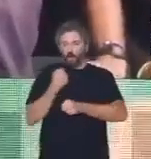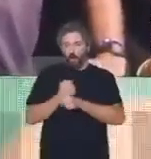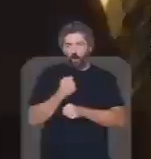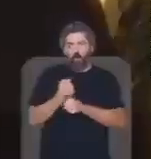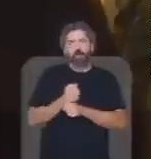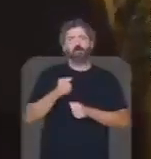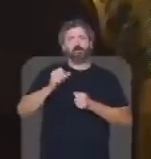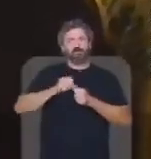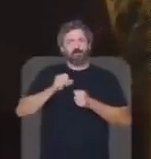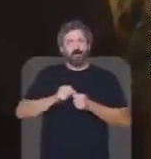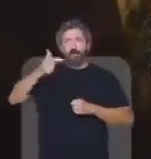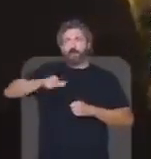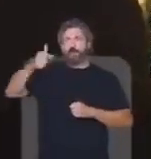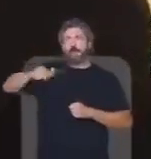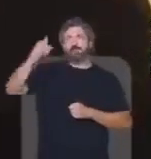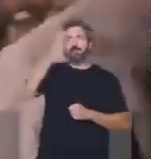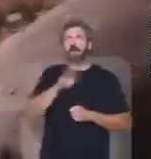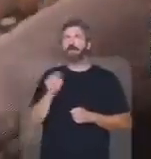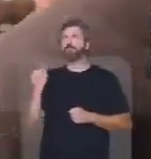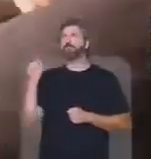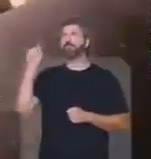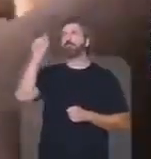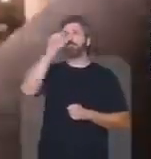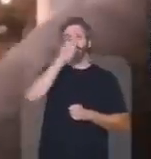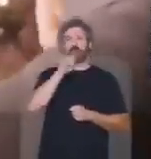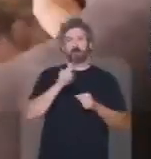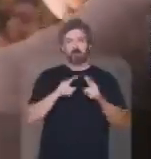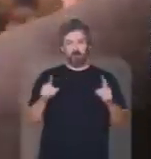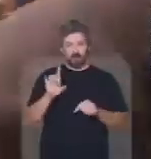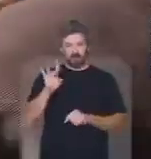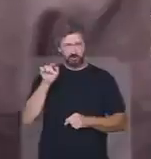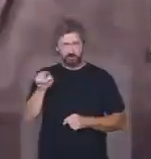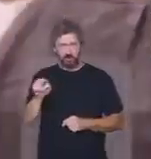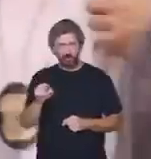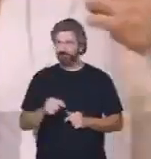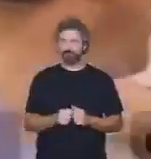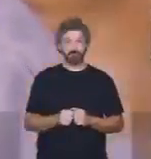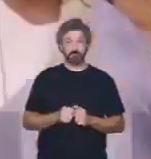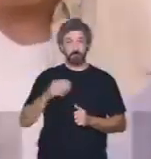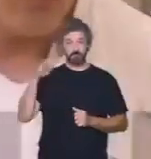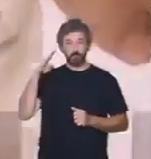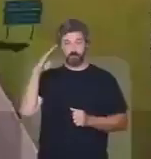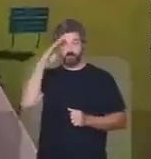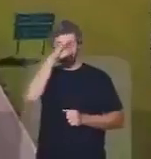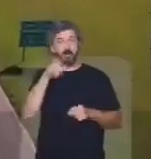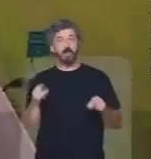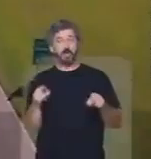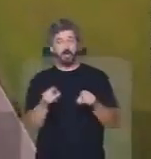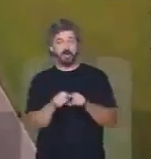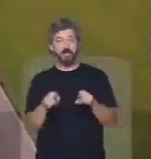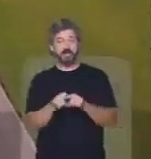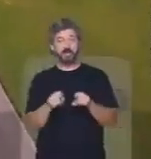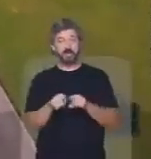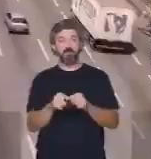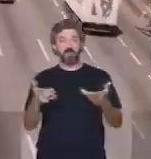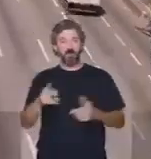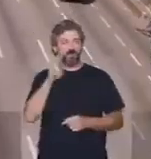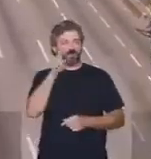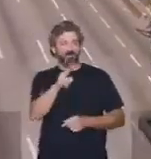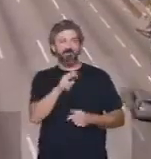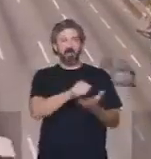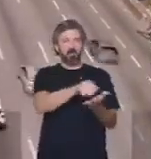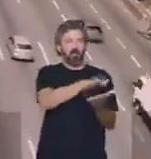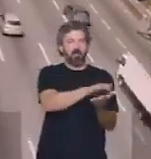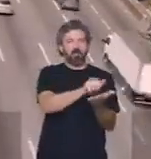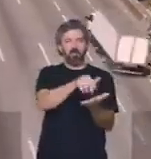entregado obras por todo o Brasil. E não para por aí. O presidente Bolsonaro também está enfrentando